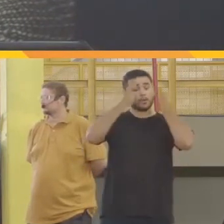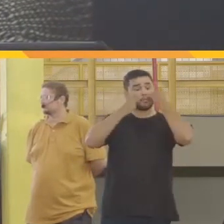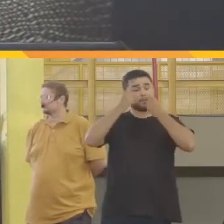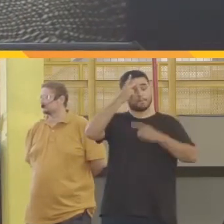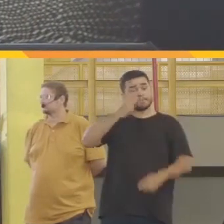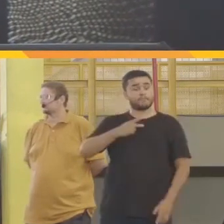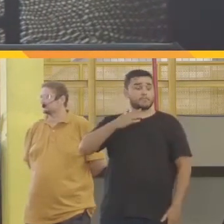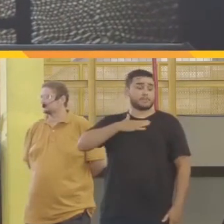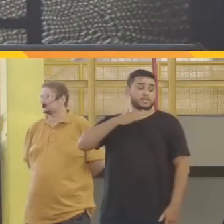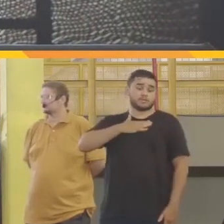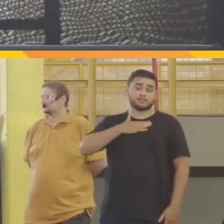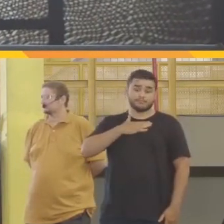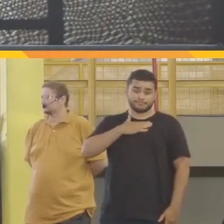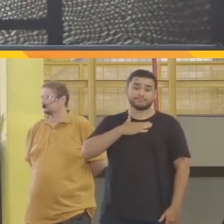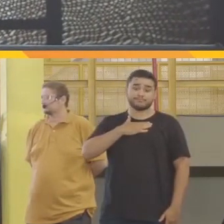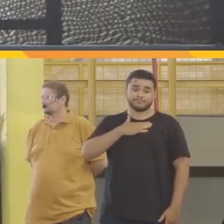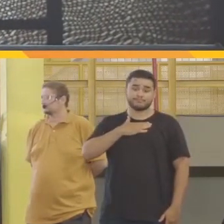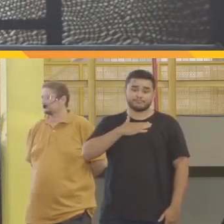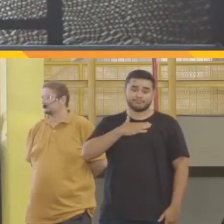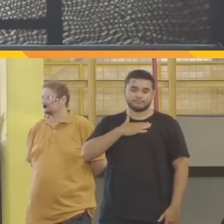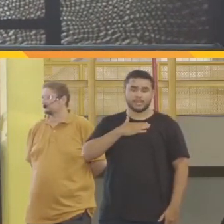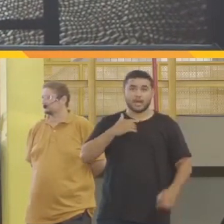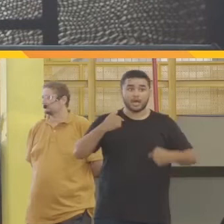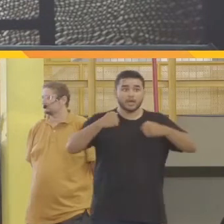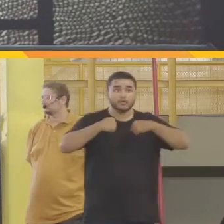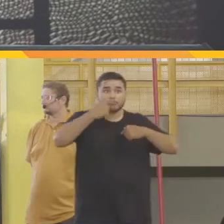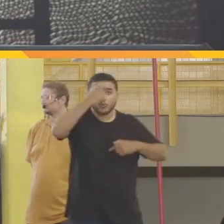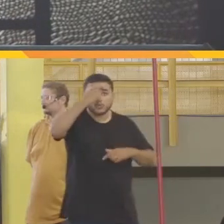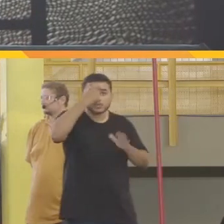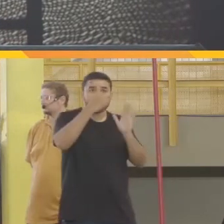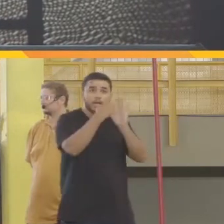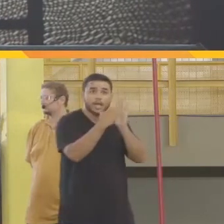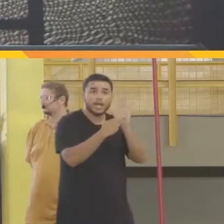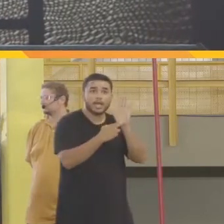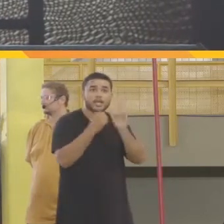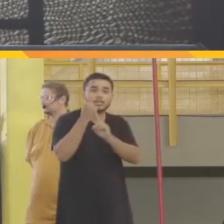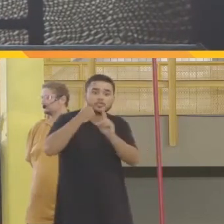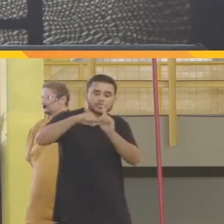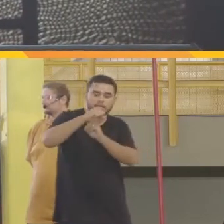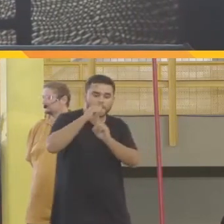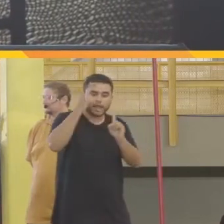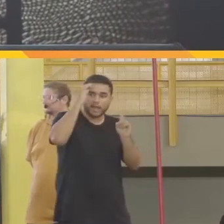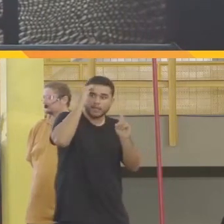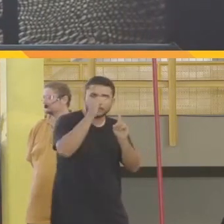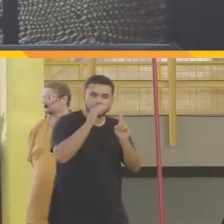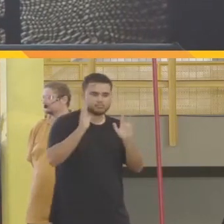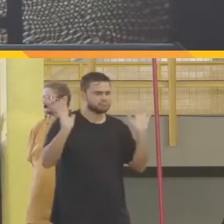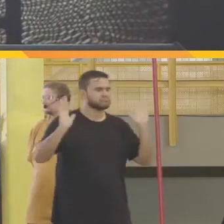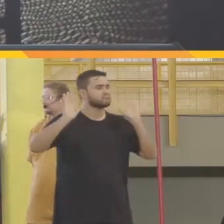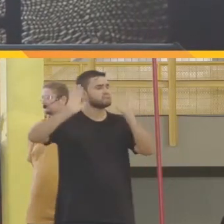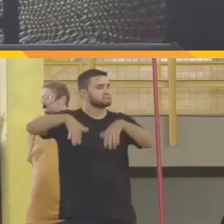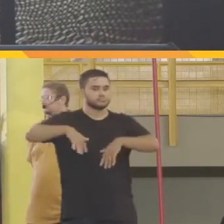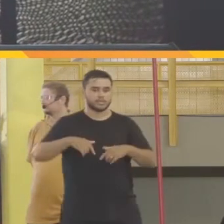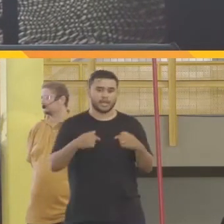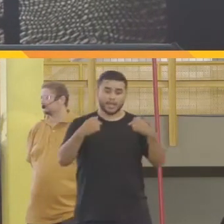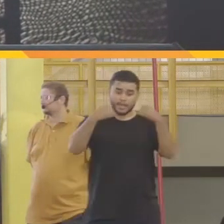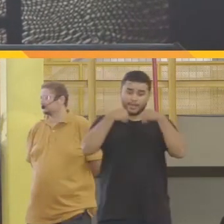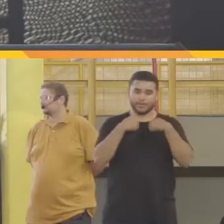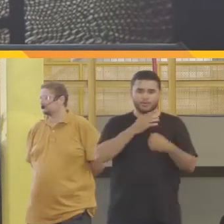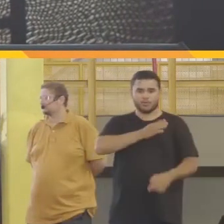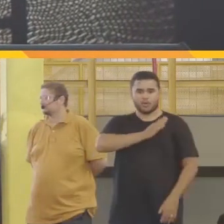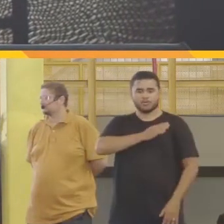consigo mesmo. E é isso que o homem cordial significa. Sempre que você ouvir falar do homem cordial,